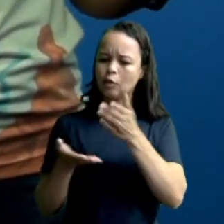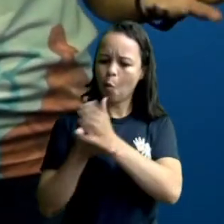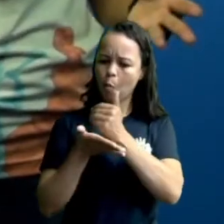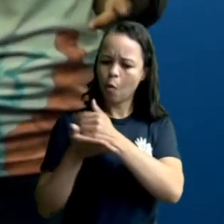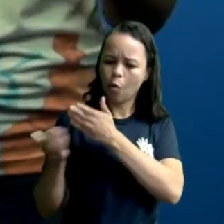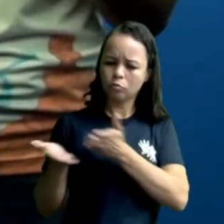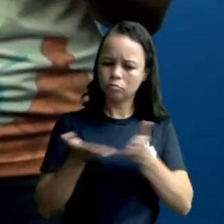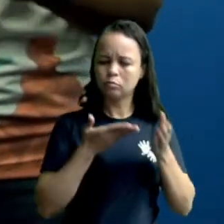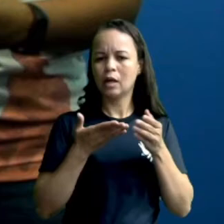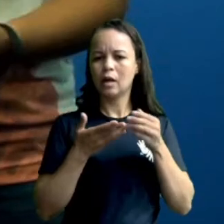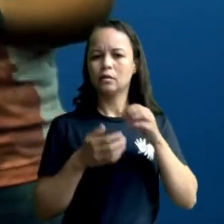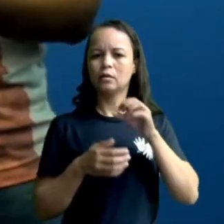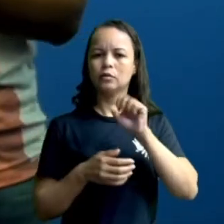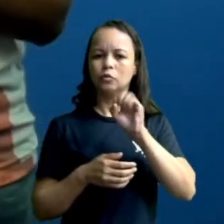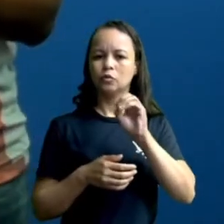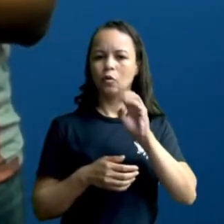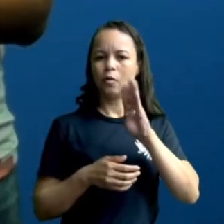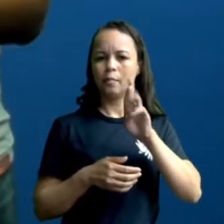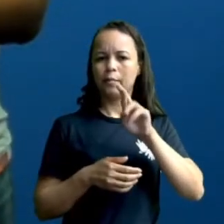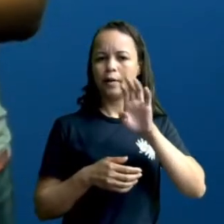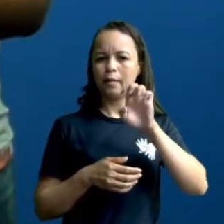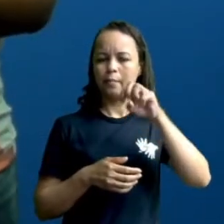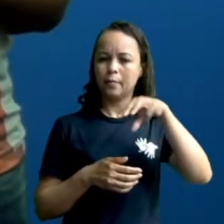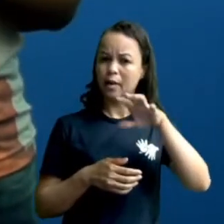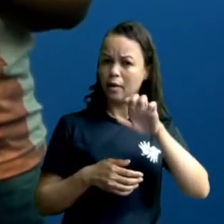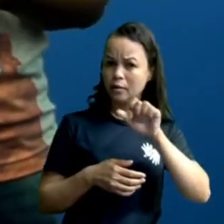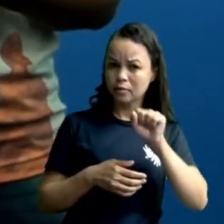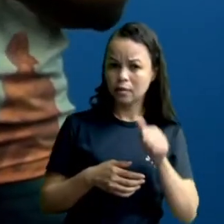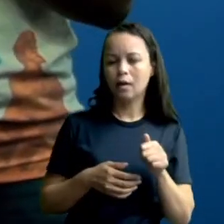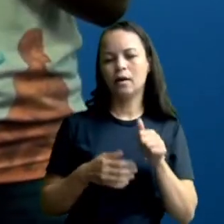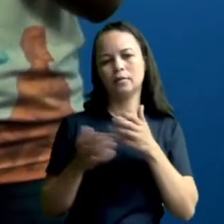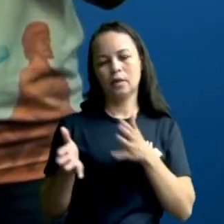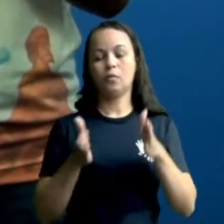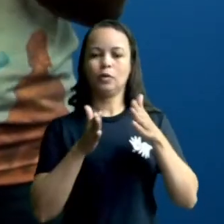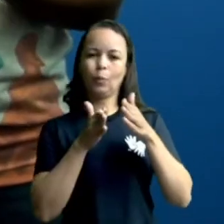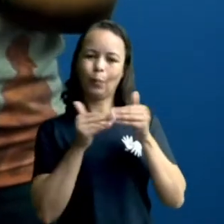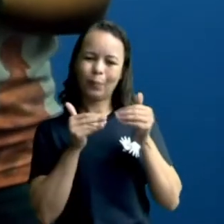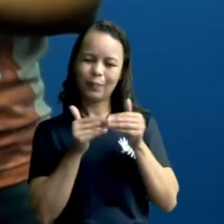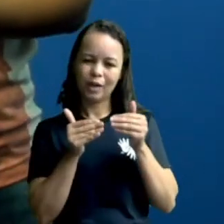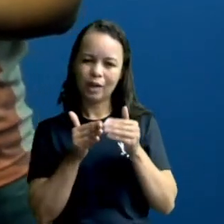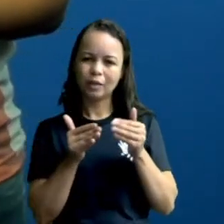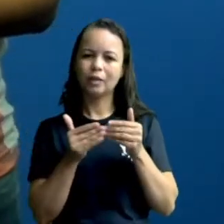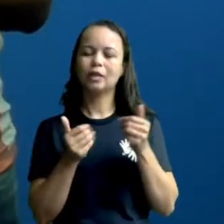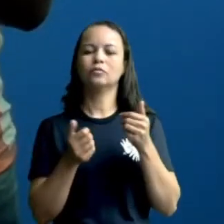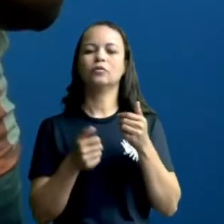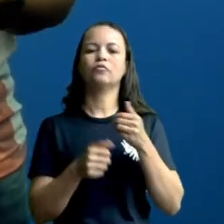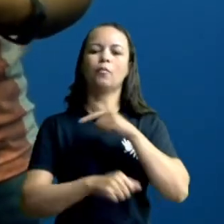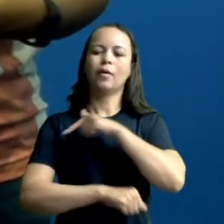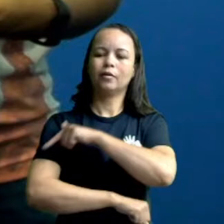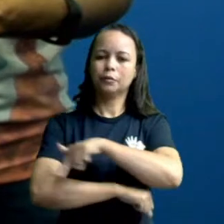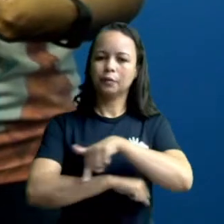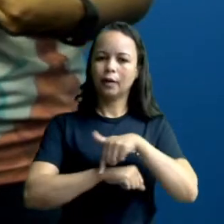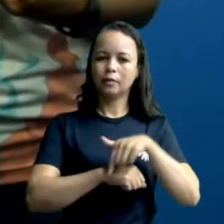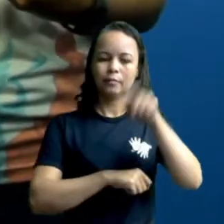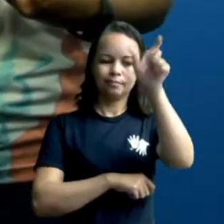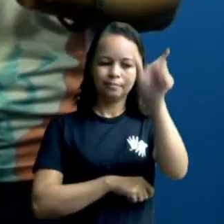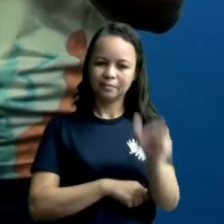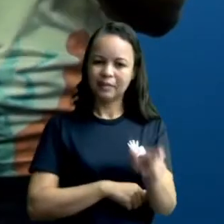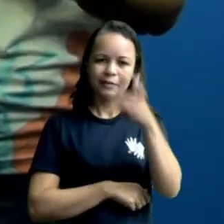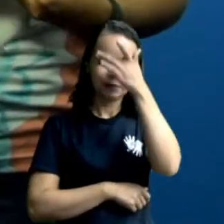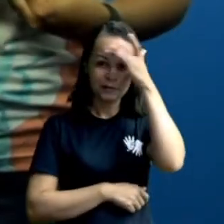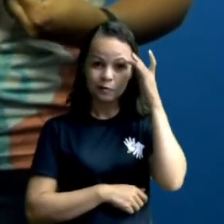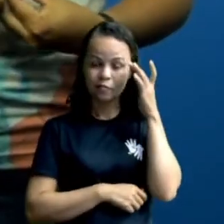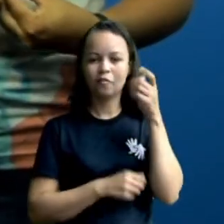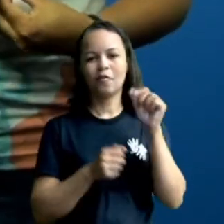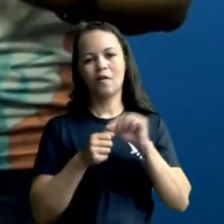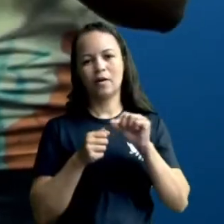você poderia fazer um bolo para a sobremesa? Então, eu estou pedindo de forma educada para que a pessoa faça alguma